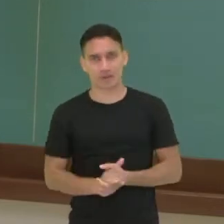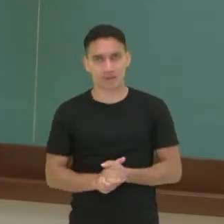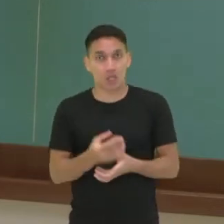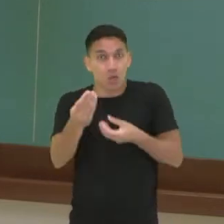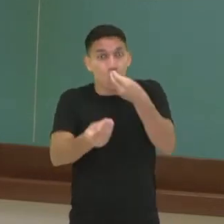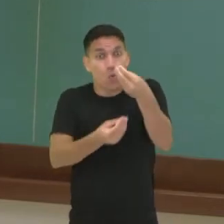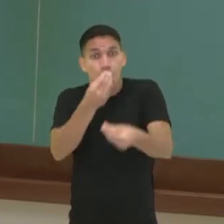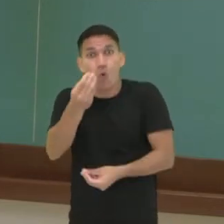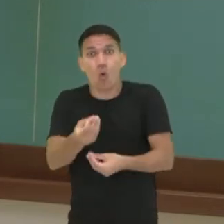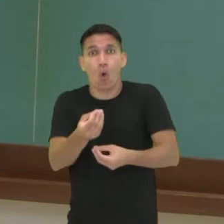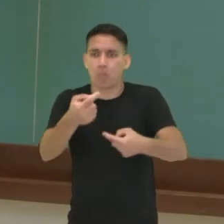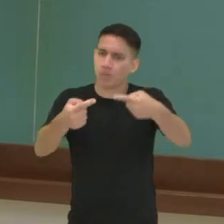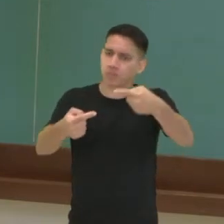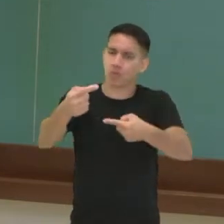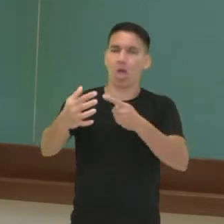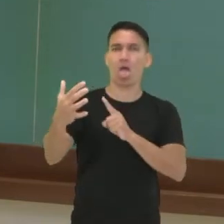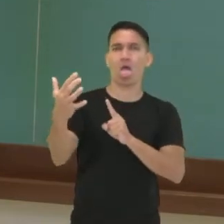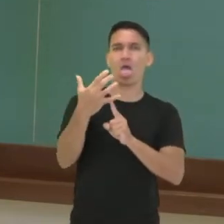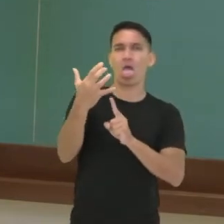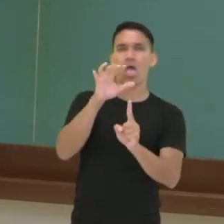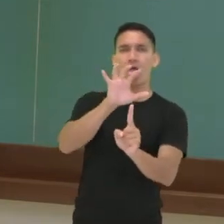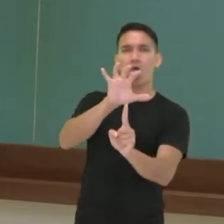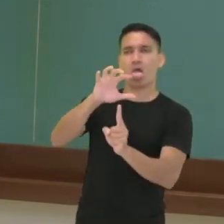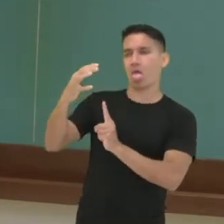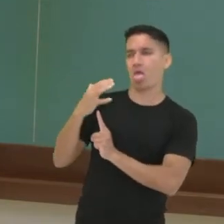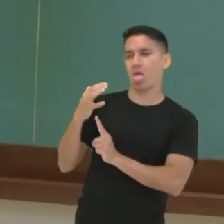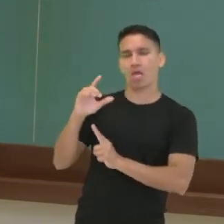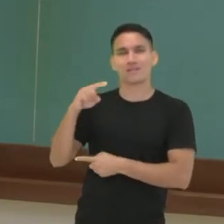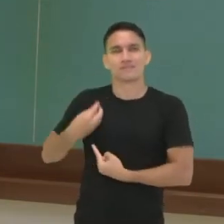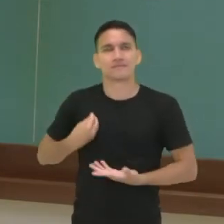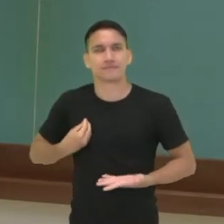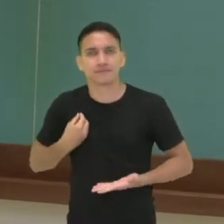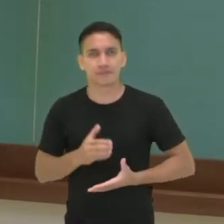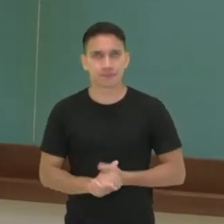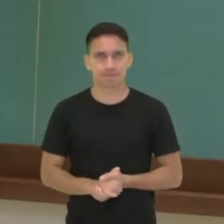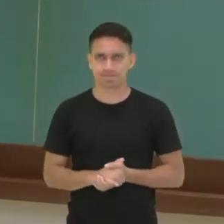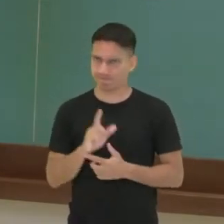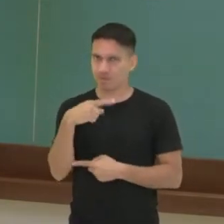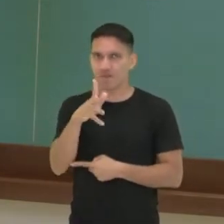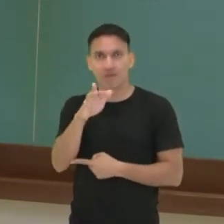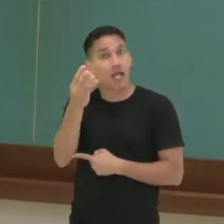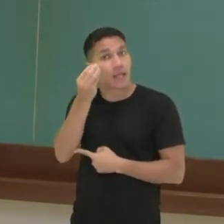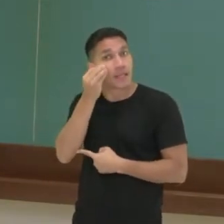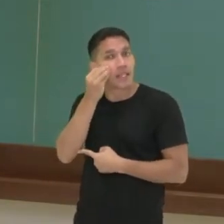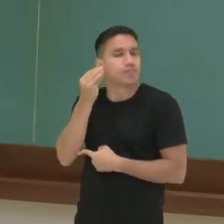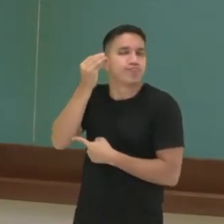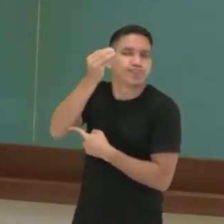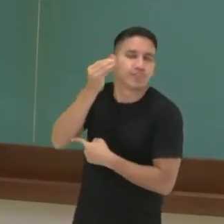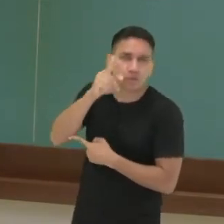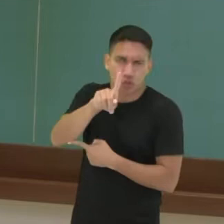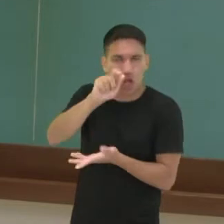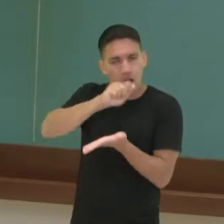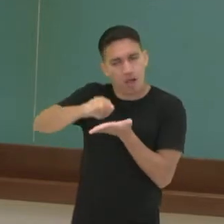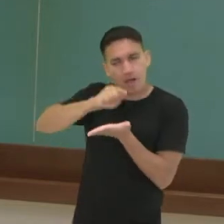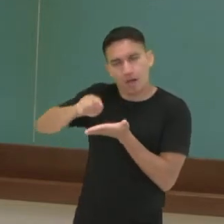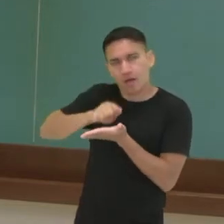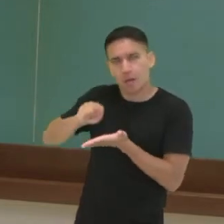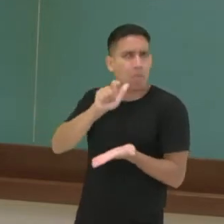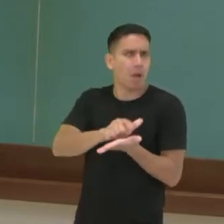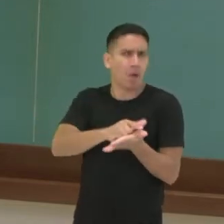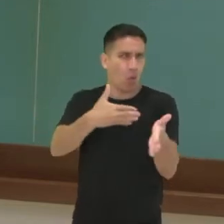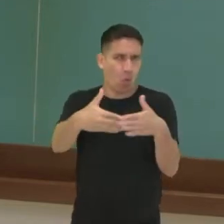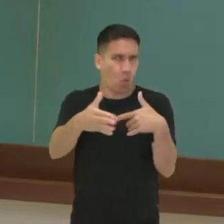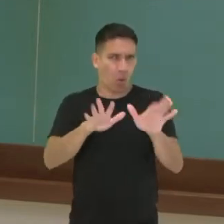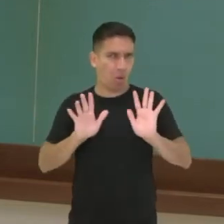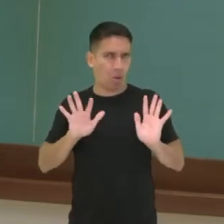política influencia as nossas vidas? Vamos fazer uma experiência? Anote aí num papel